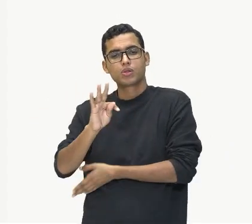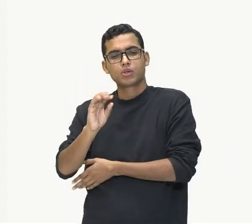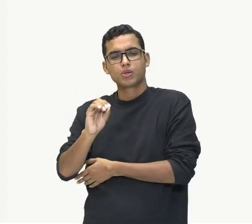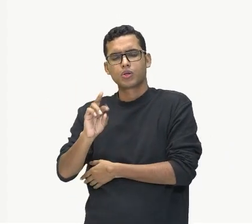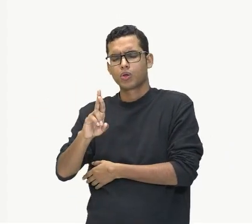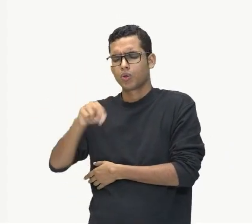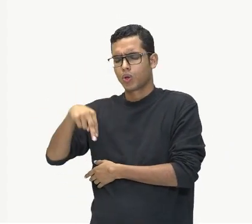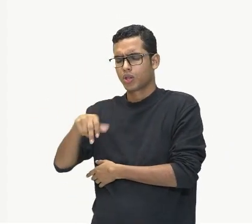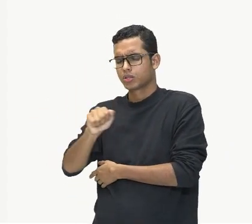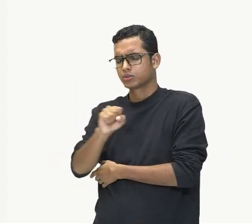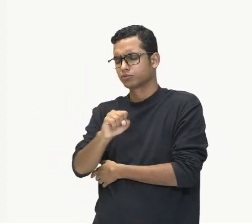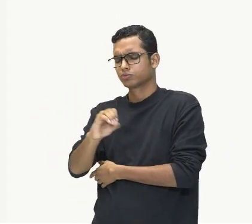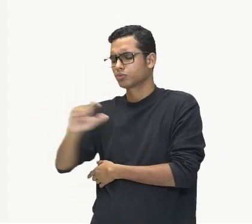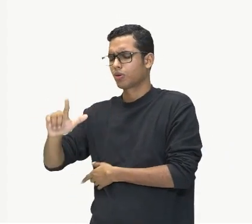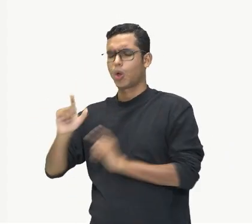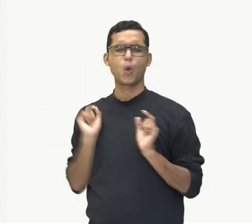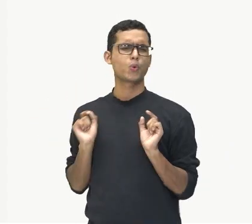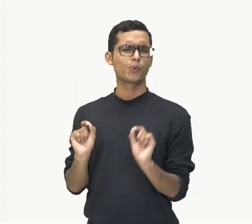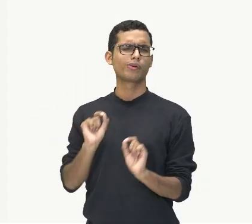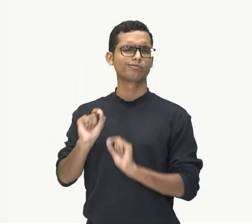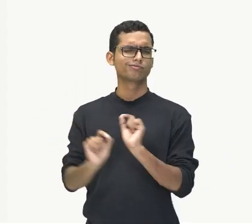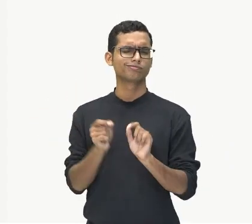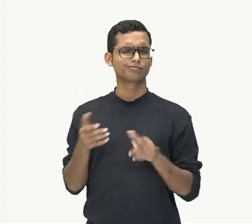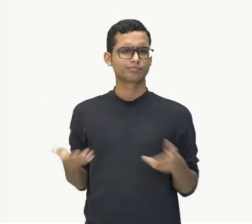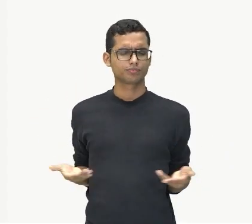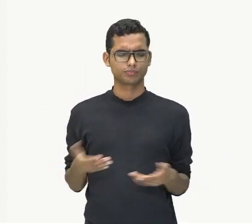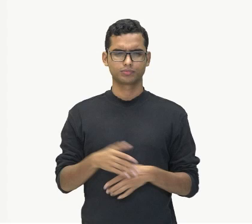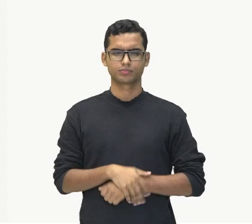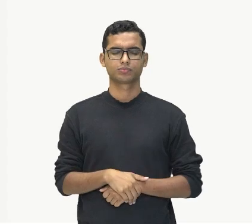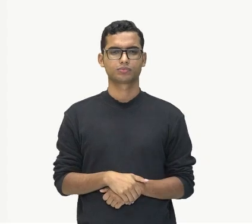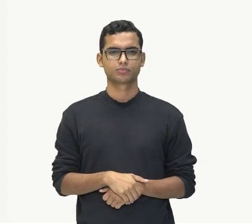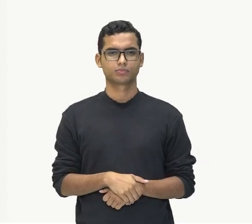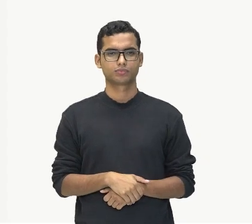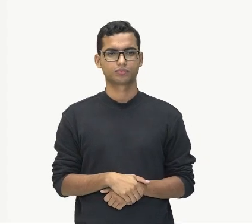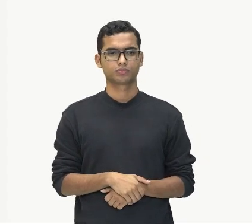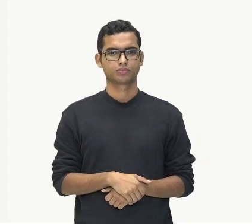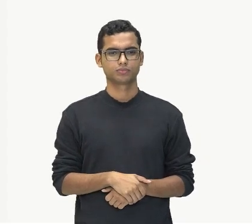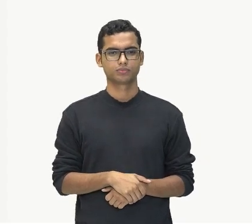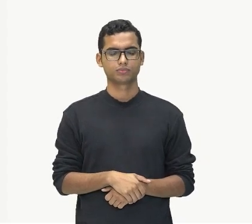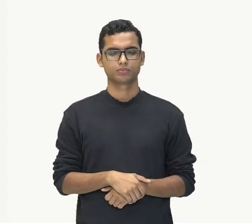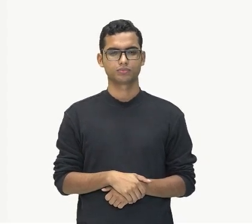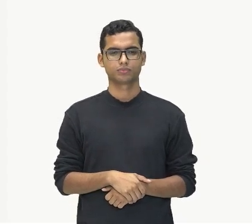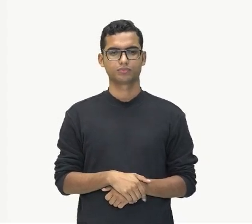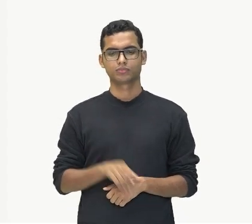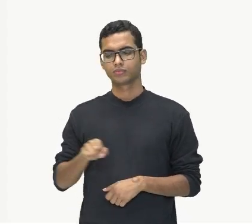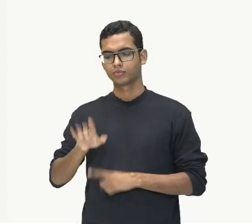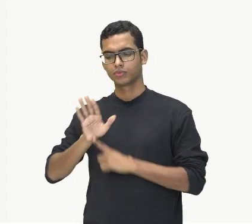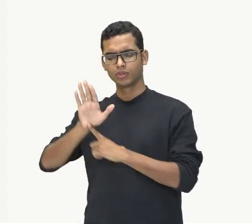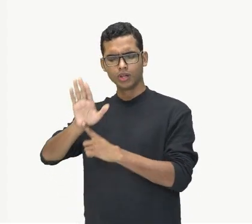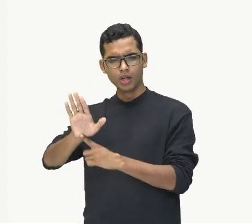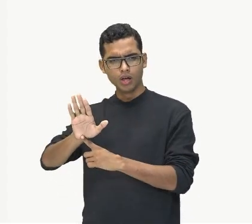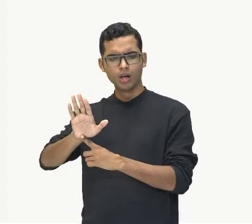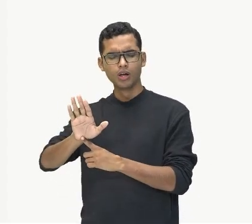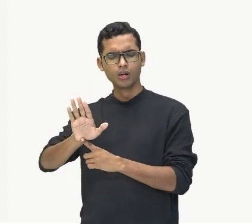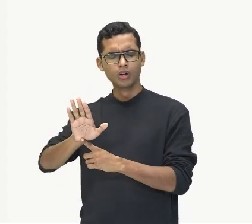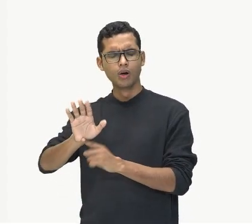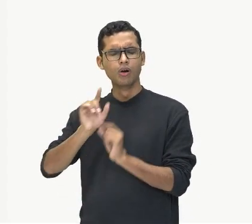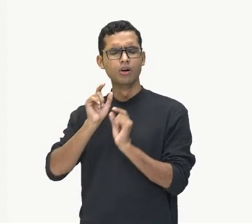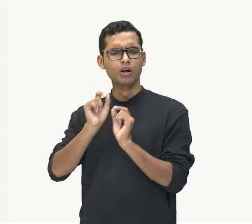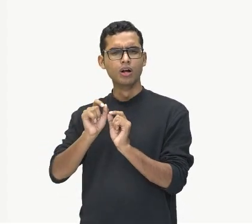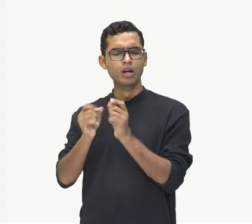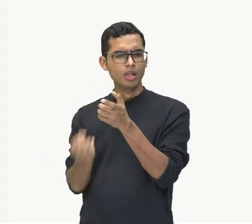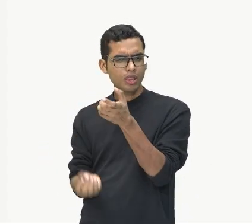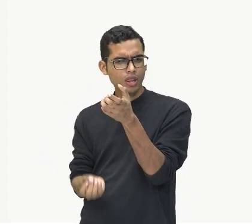isso, professora? Papel de tornassol, gente, é o indicador artificial que